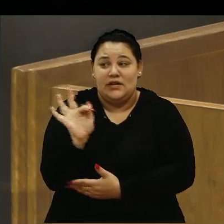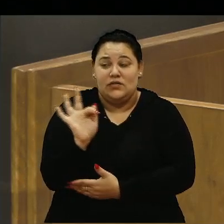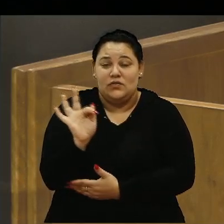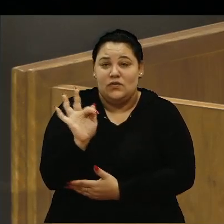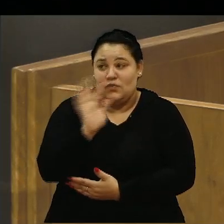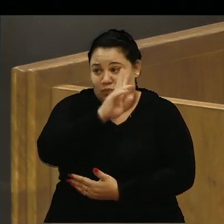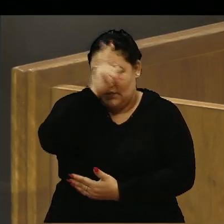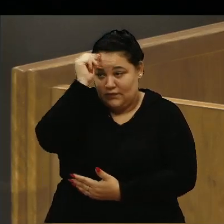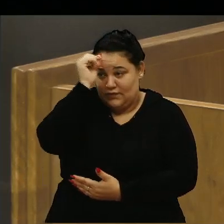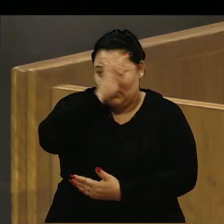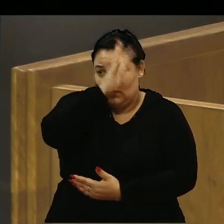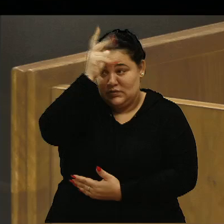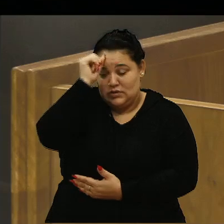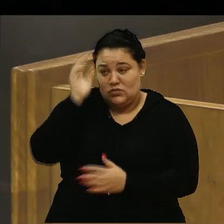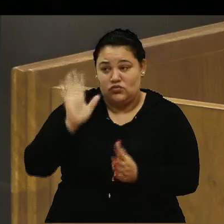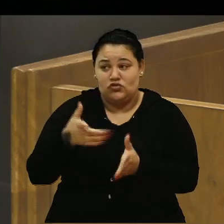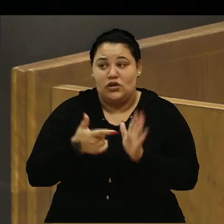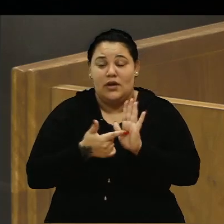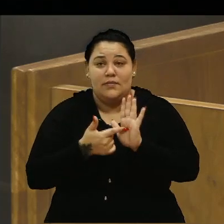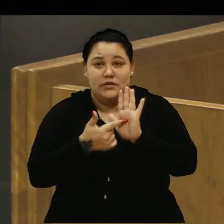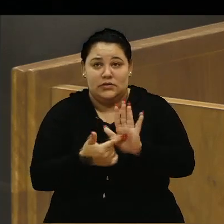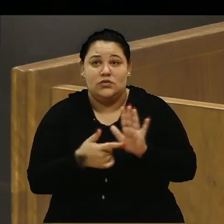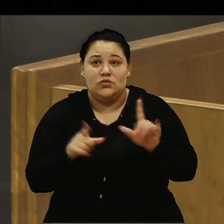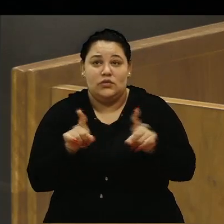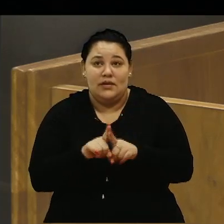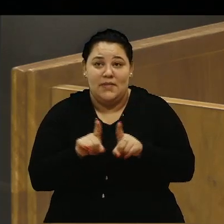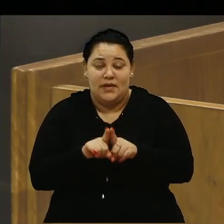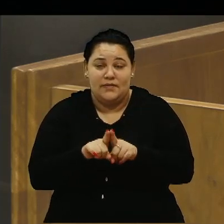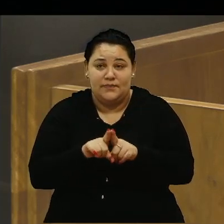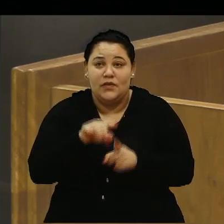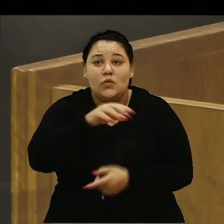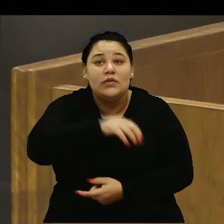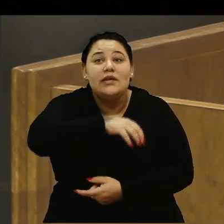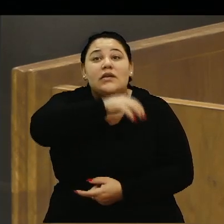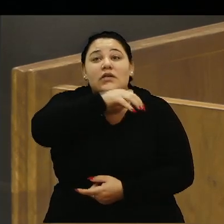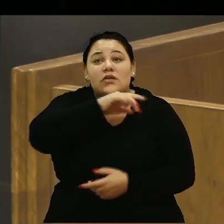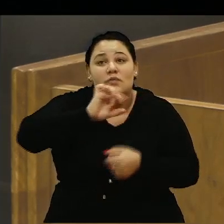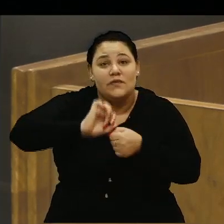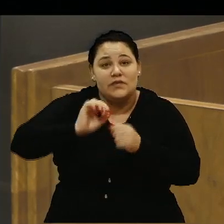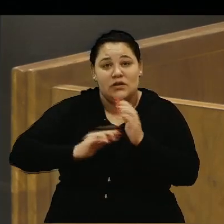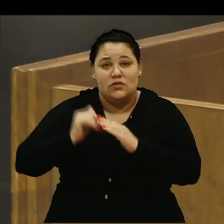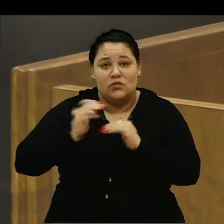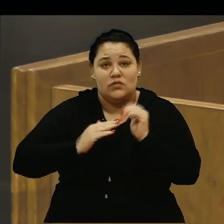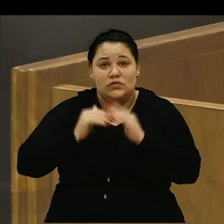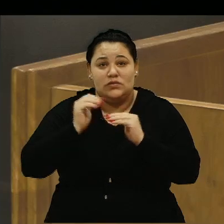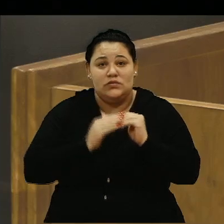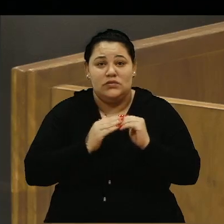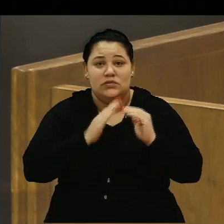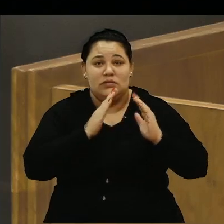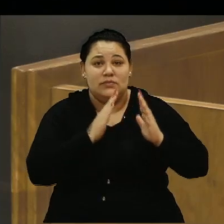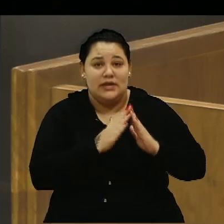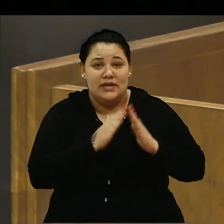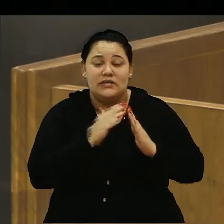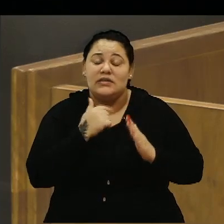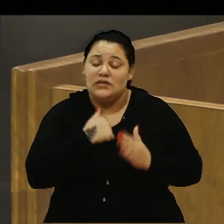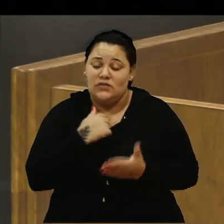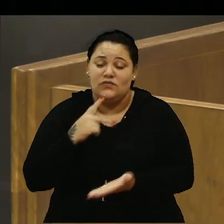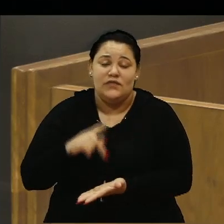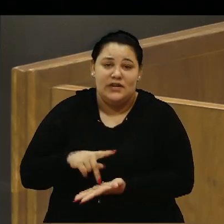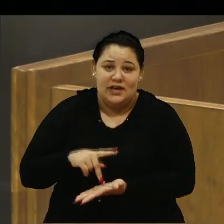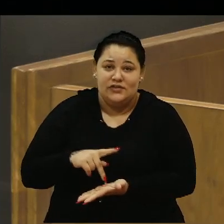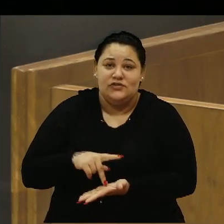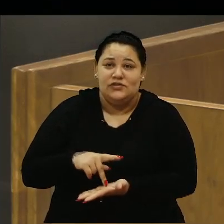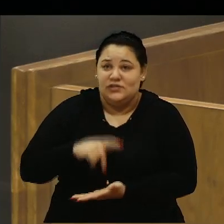prefeito municipal apresentou o terreno para a construção dessa casa, que eu, sinceramente, achei que ia ser o